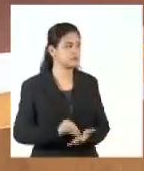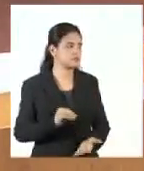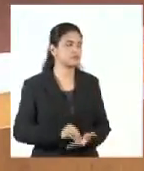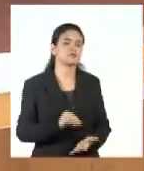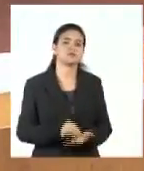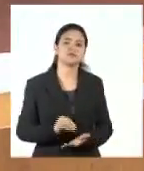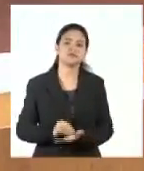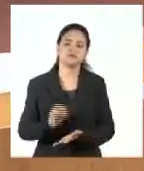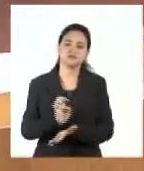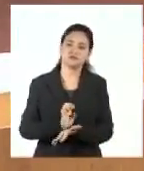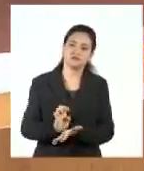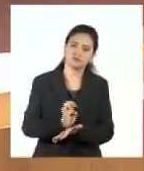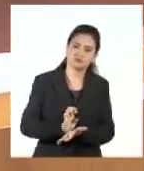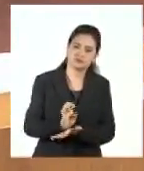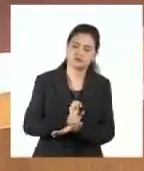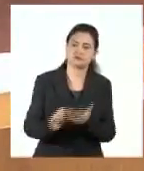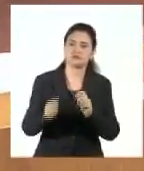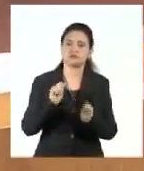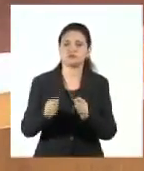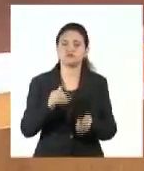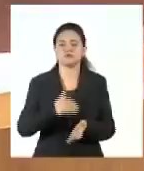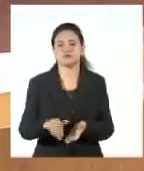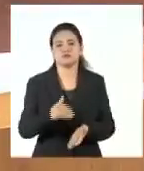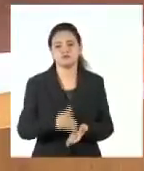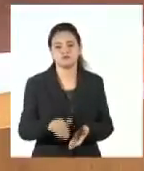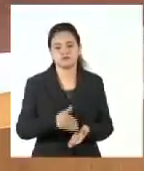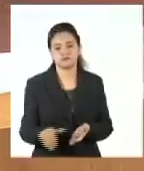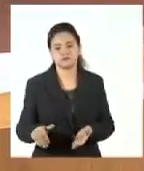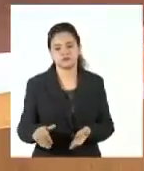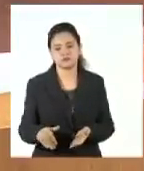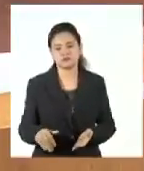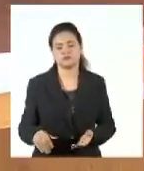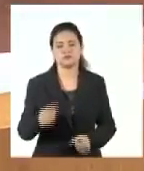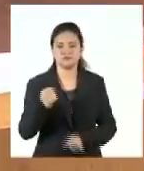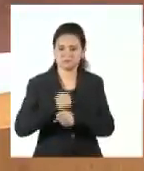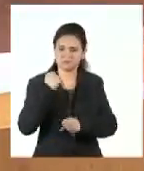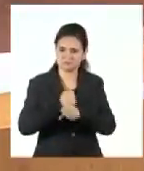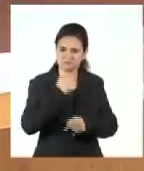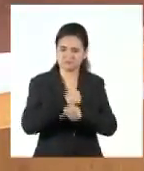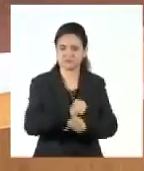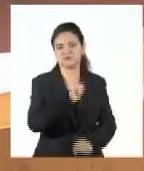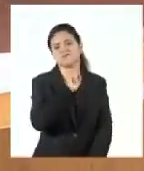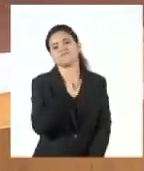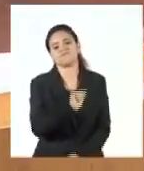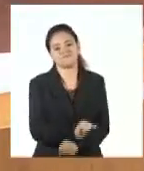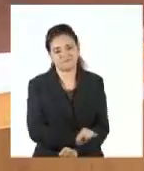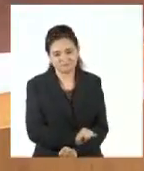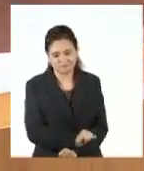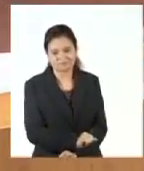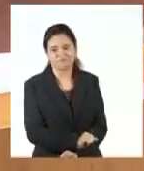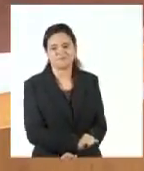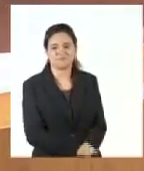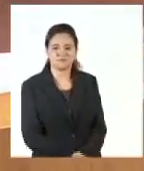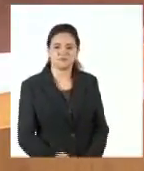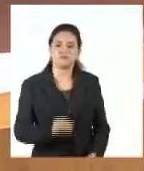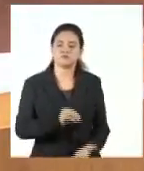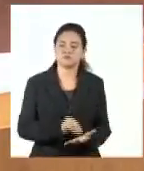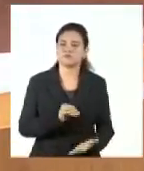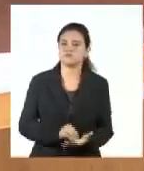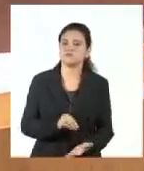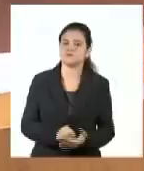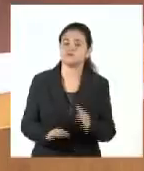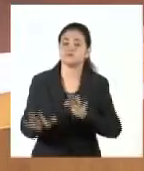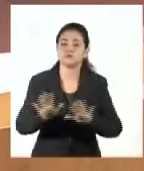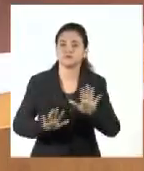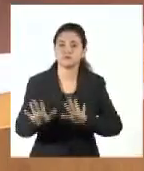secretaria, paralisando as obras, quartéis e delegacias, além de não cuidar do custeio